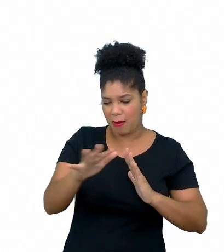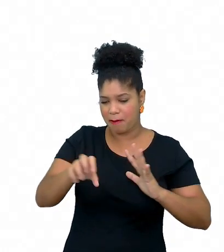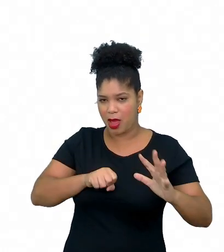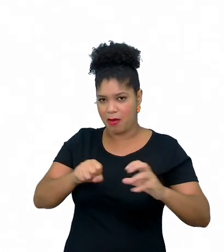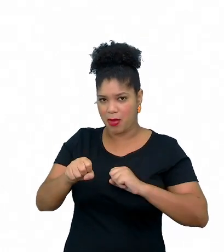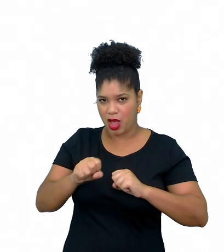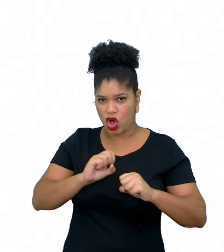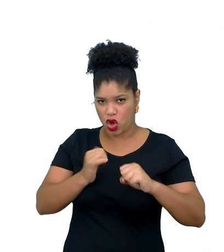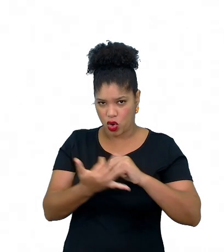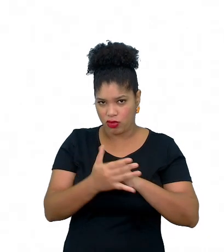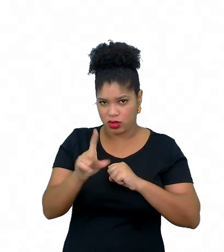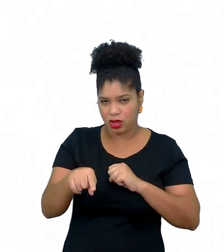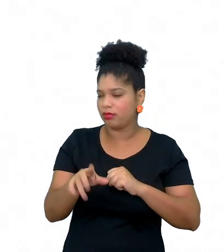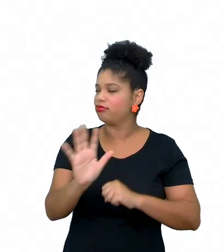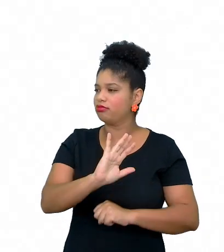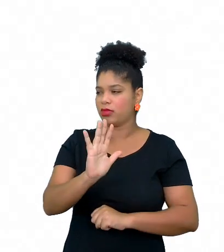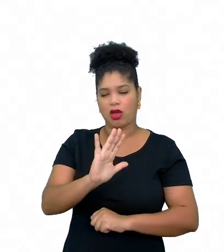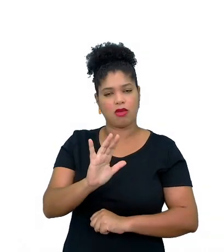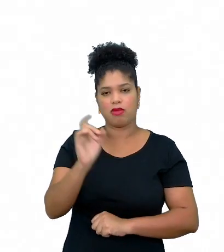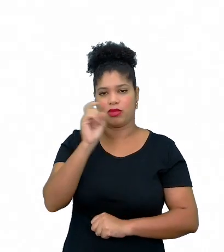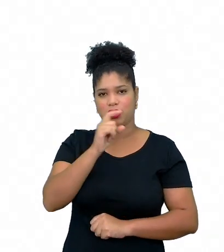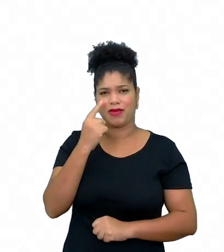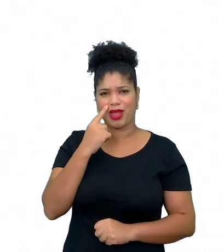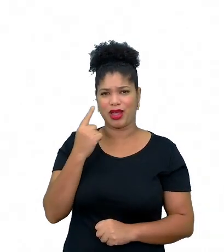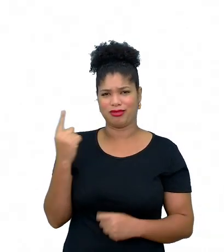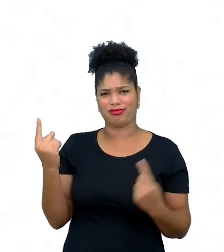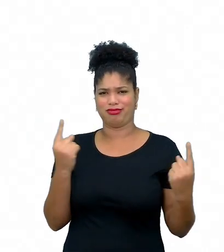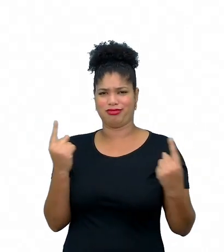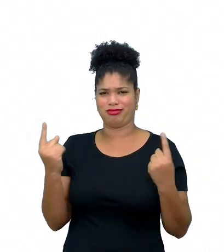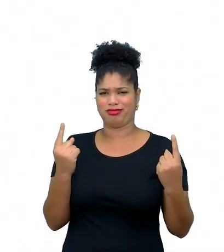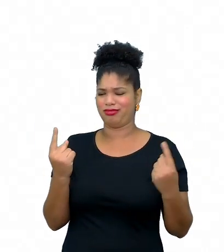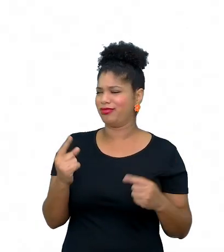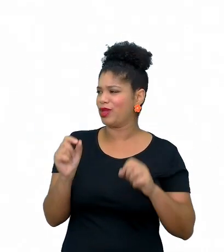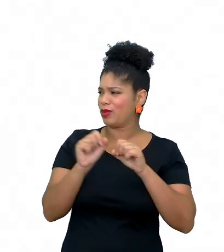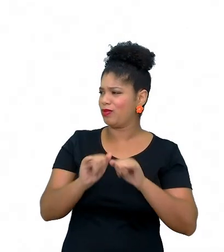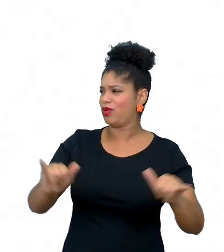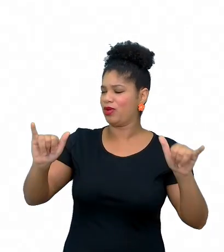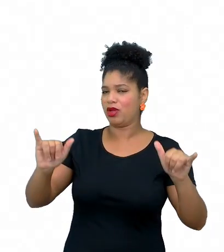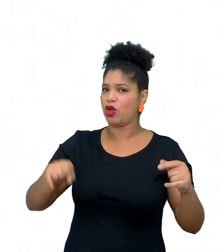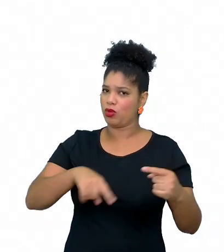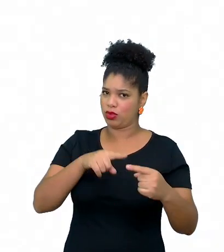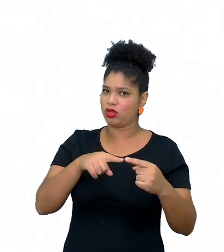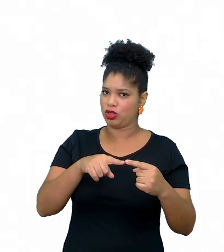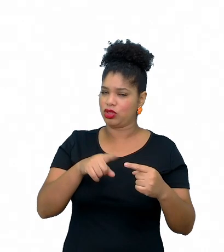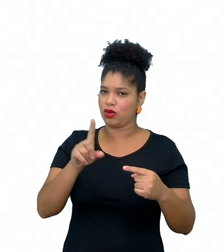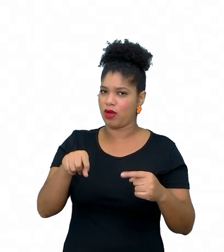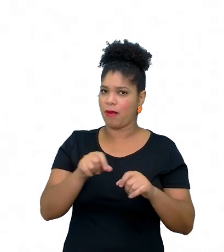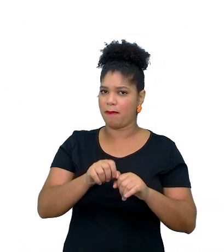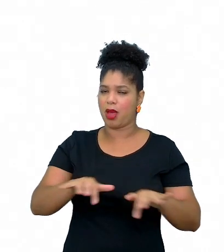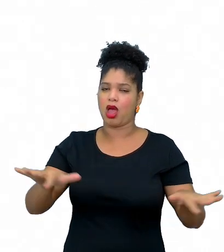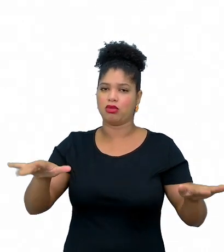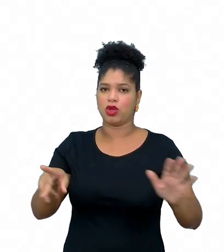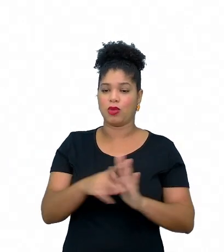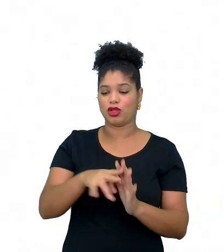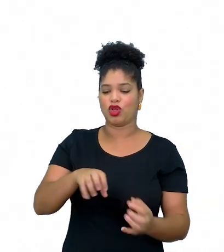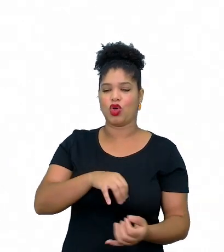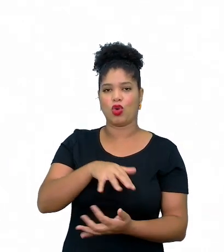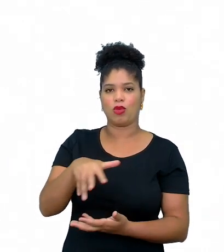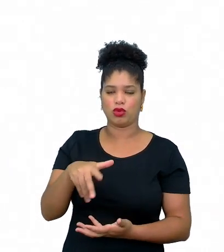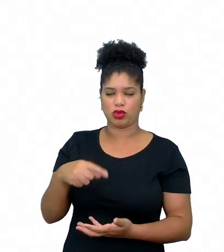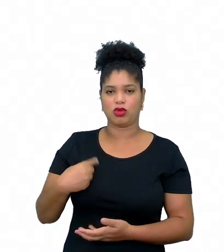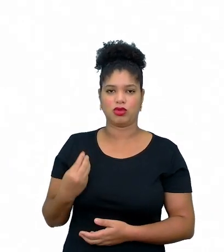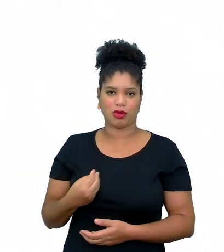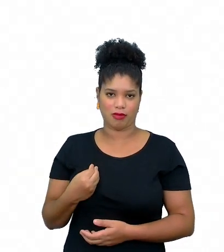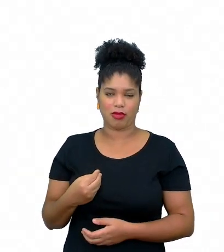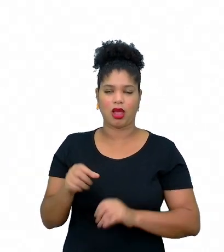Nós temos 2 notícias. As 2 estão circulando, ou melhor, estiveram circulando aí pelo mundo em que nós